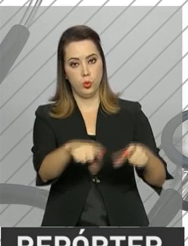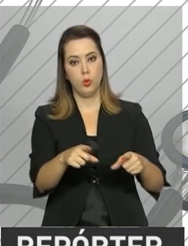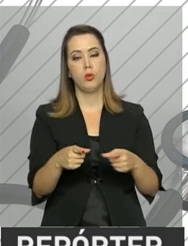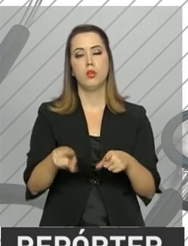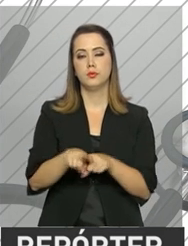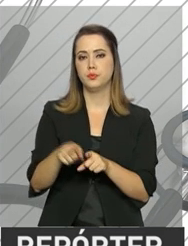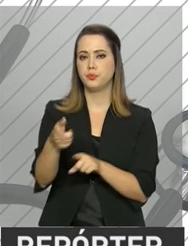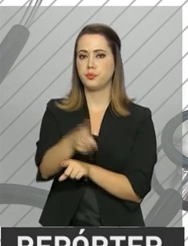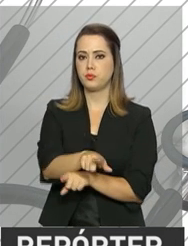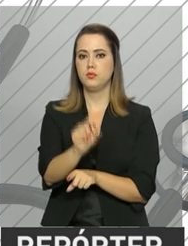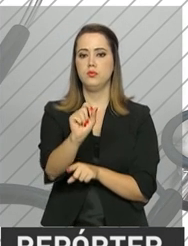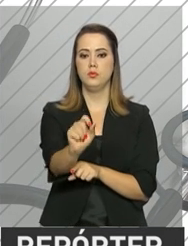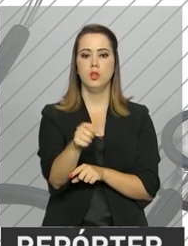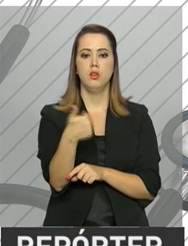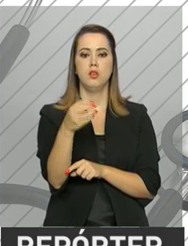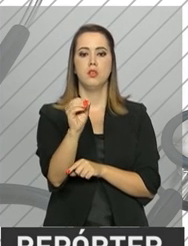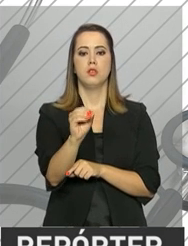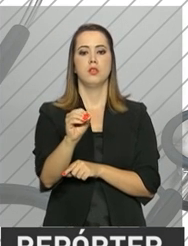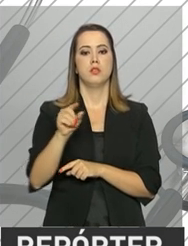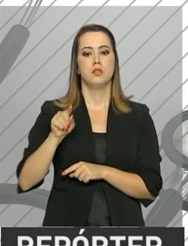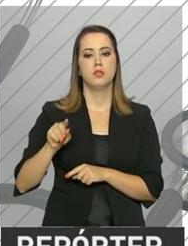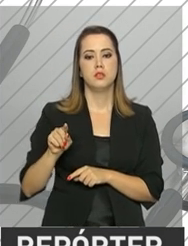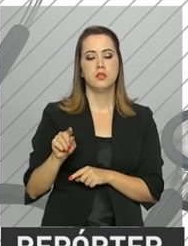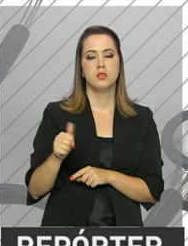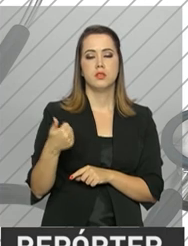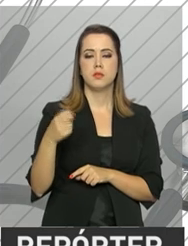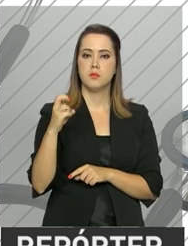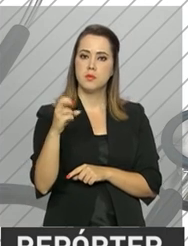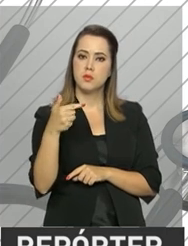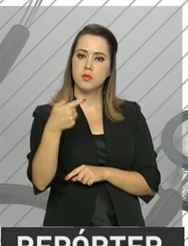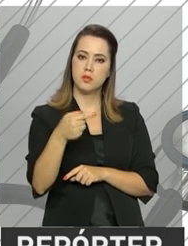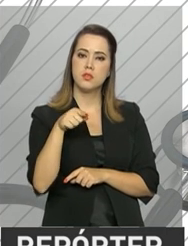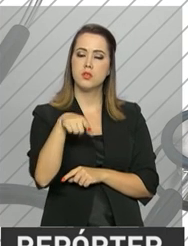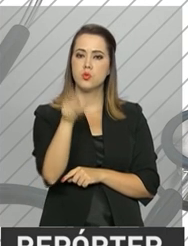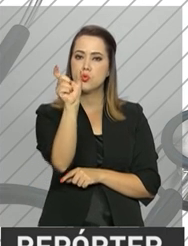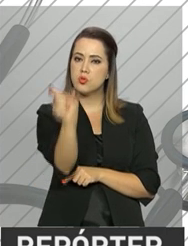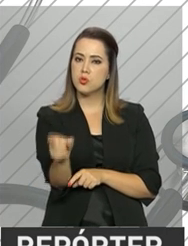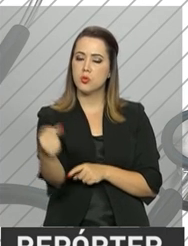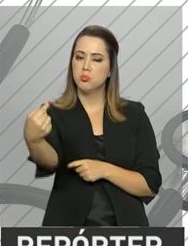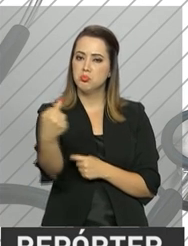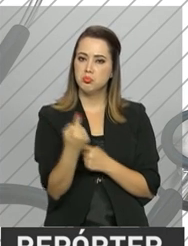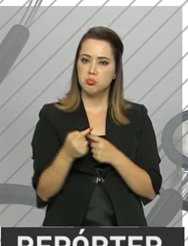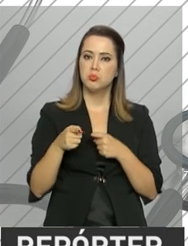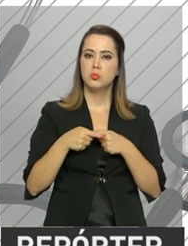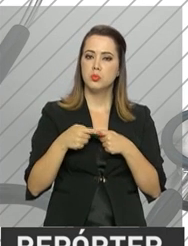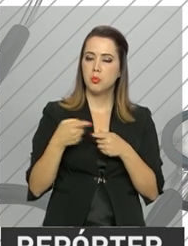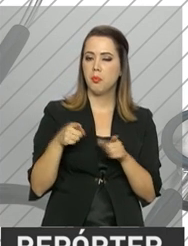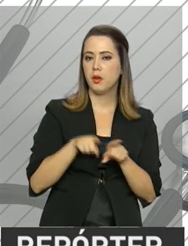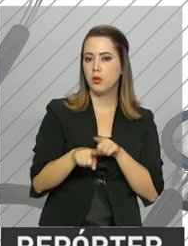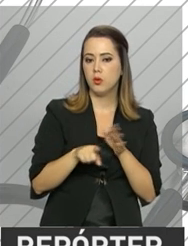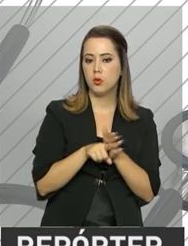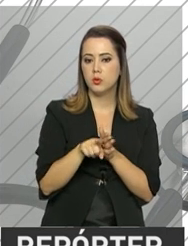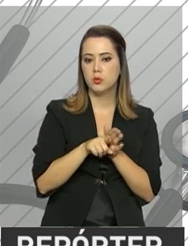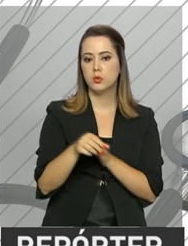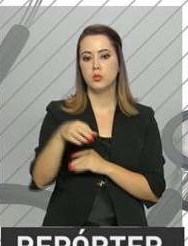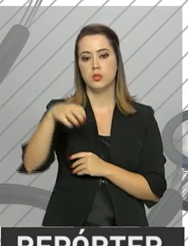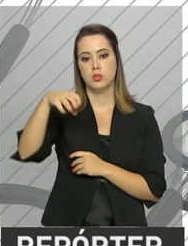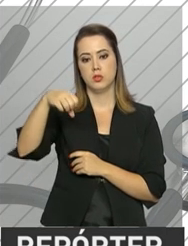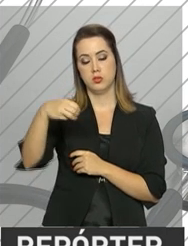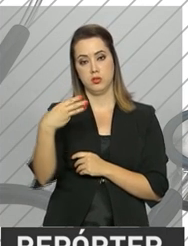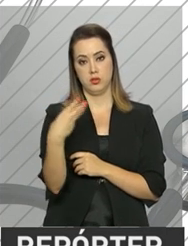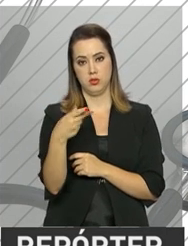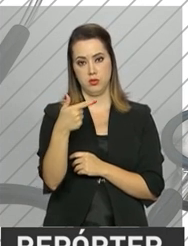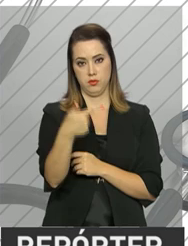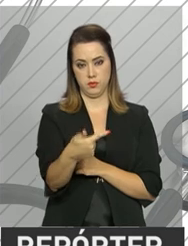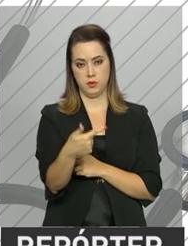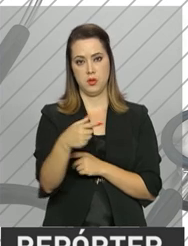total, 10.157 foram consultas clínicas, 932 traumas, 30 doenças de